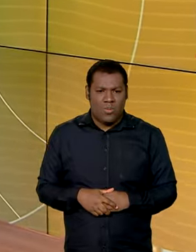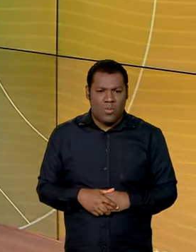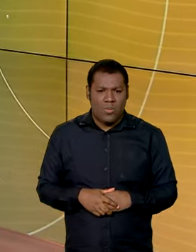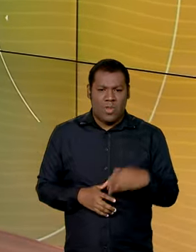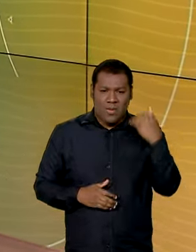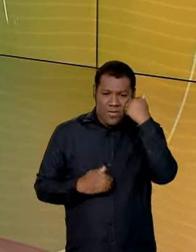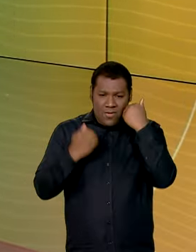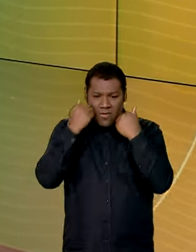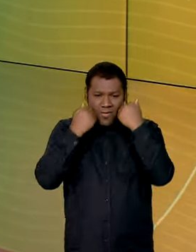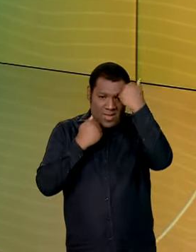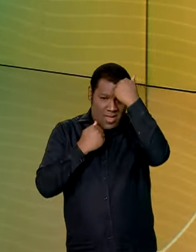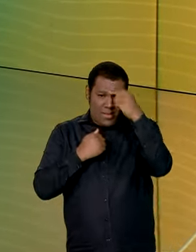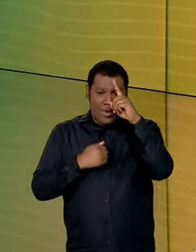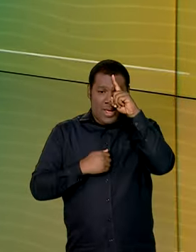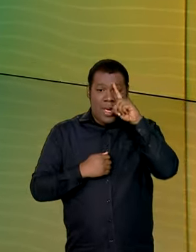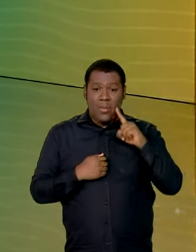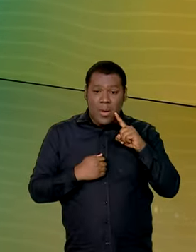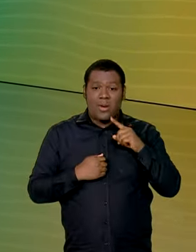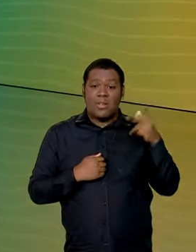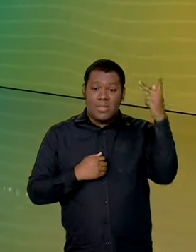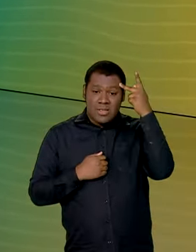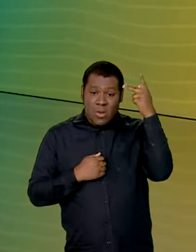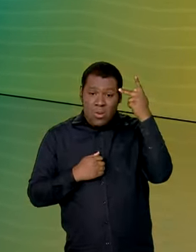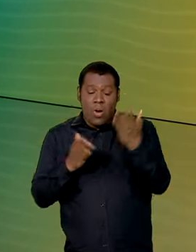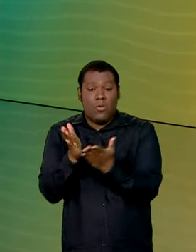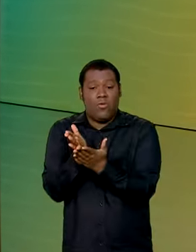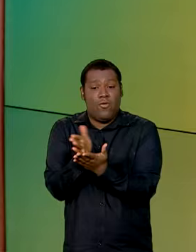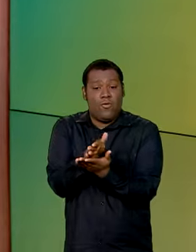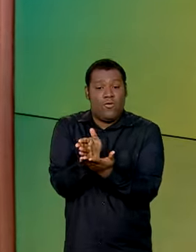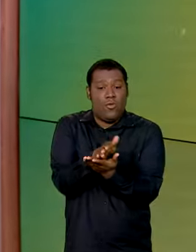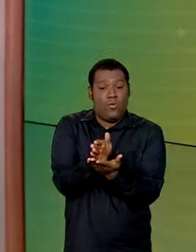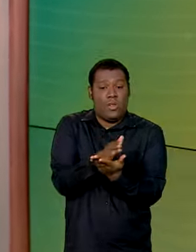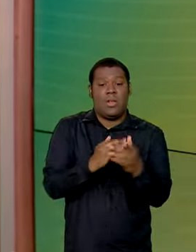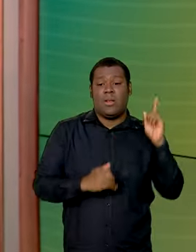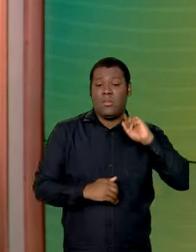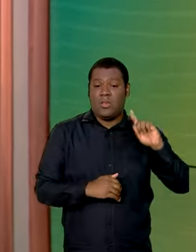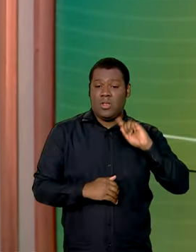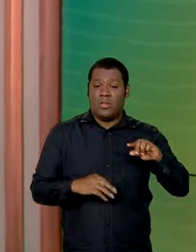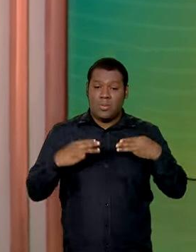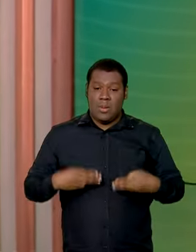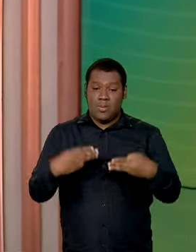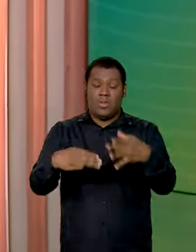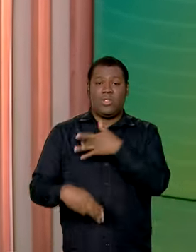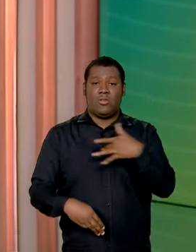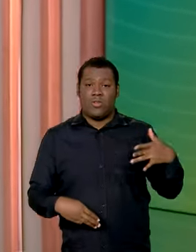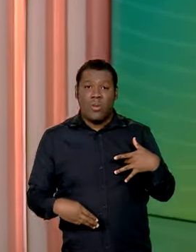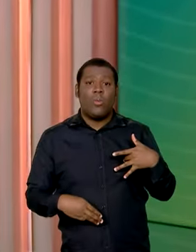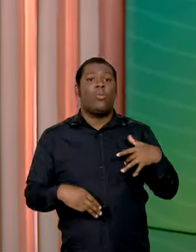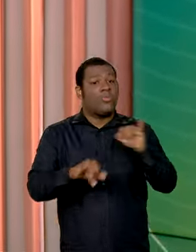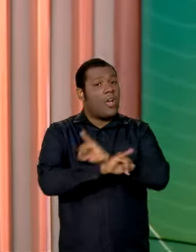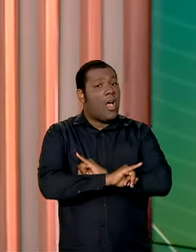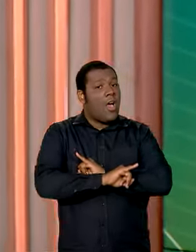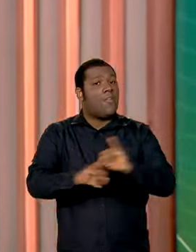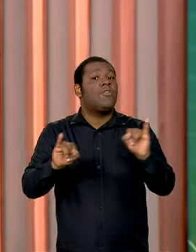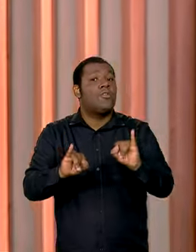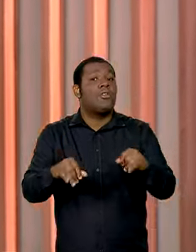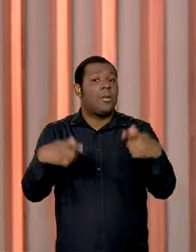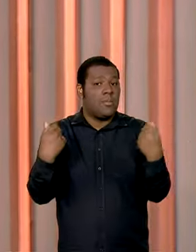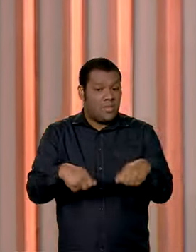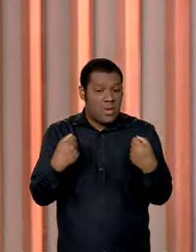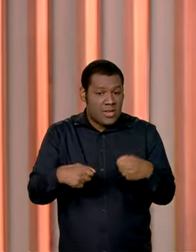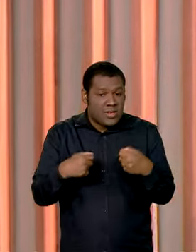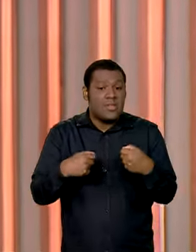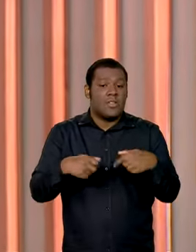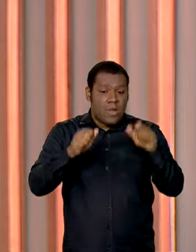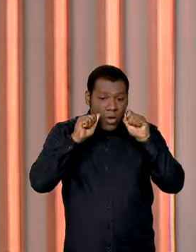febre amarela na região da divisa de São Paulo com Minas Gerais, o Ministério da Saúde reforça a intensificação das ações